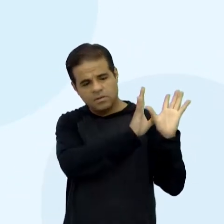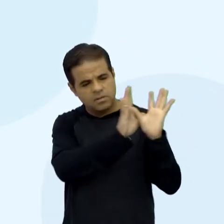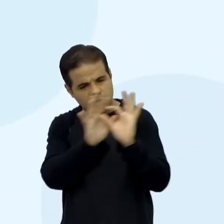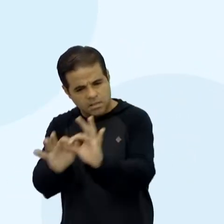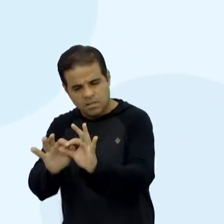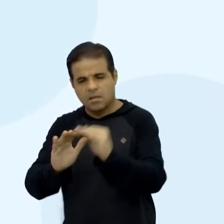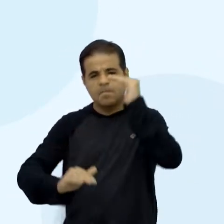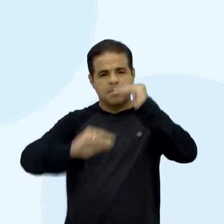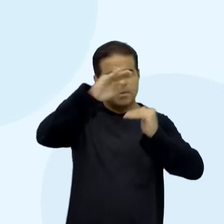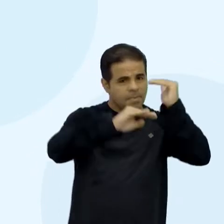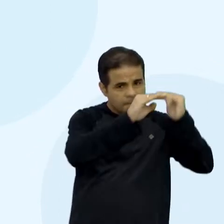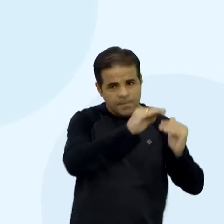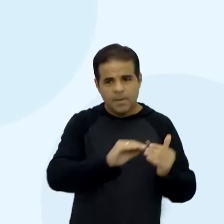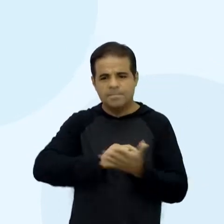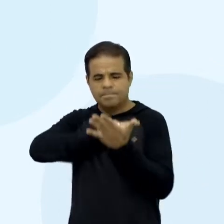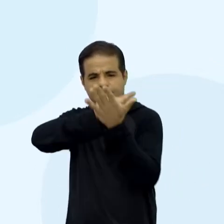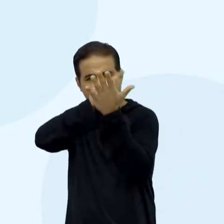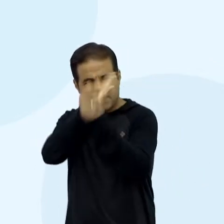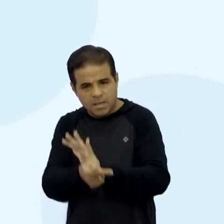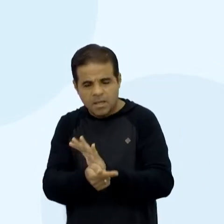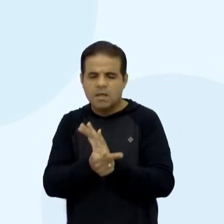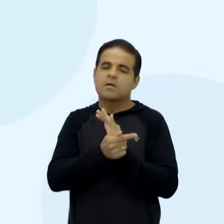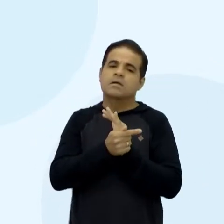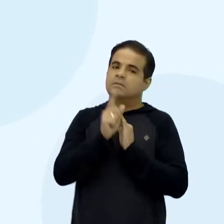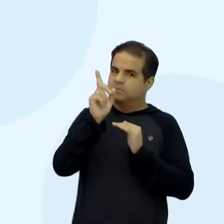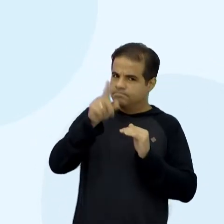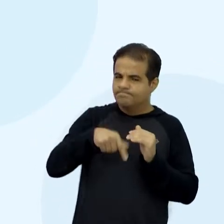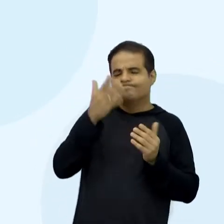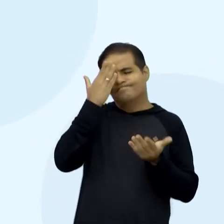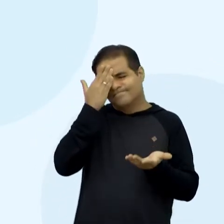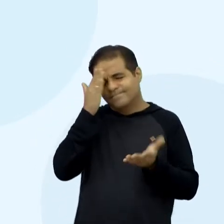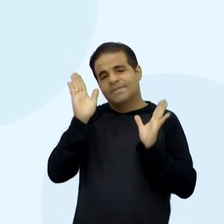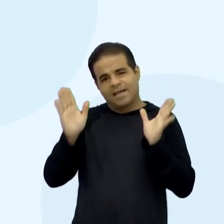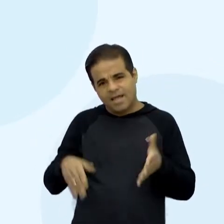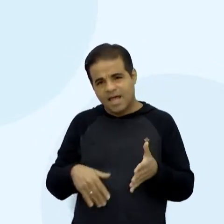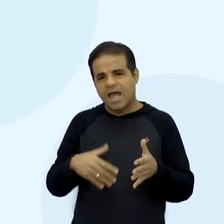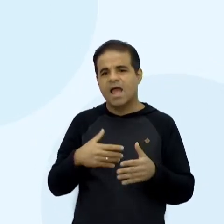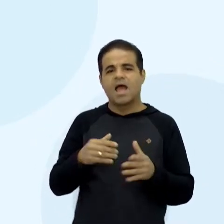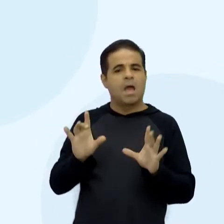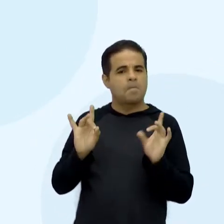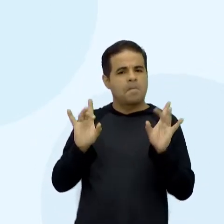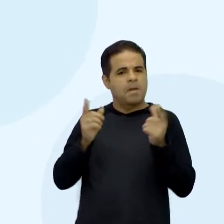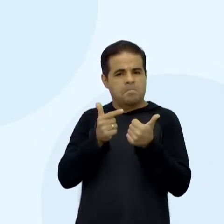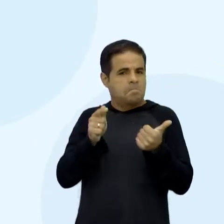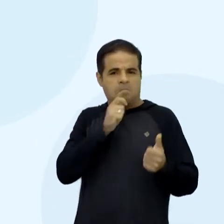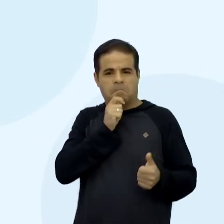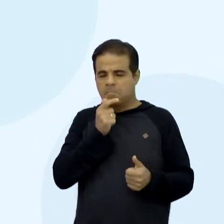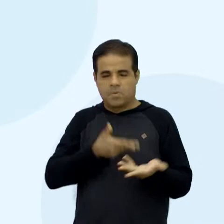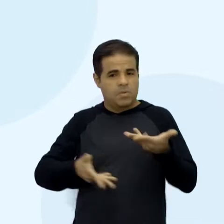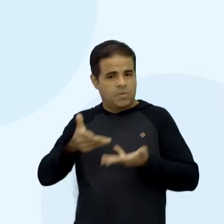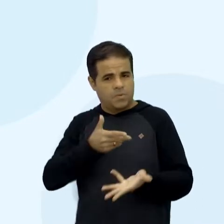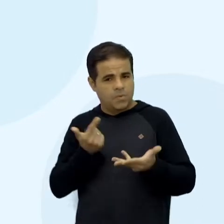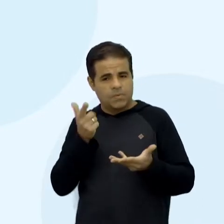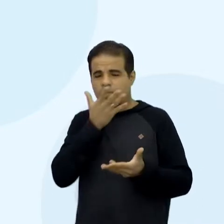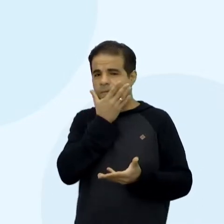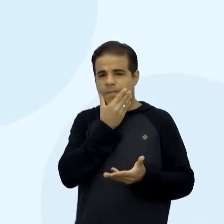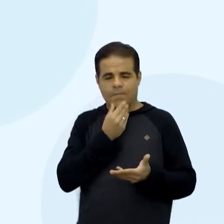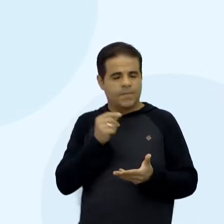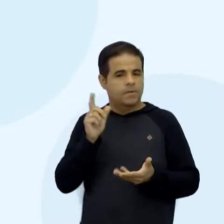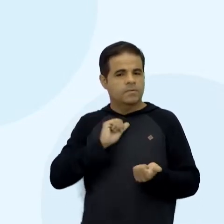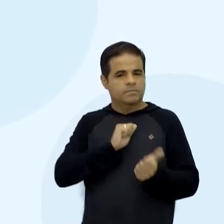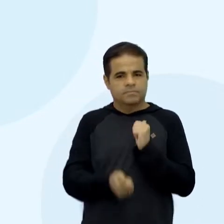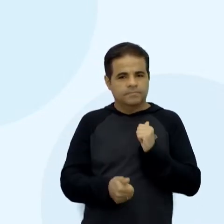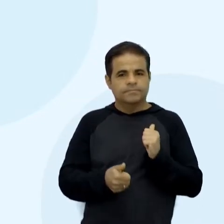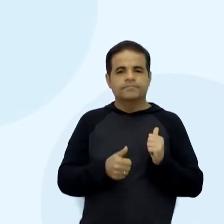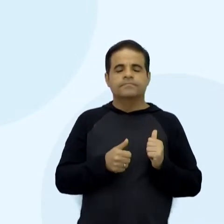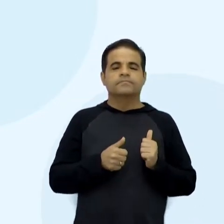alta desigualdade de gênero, sendo constantemente desprivilegiadas em relação aos homens no